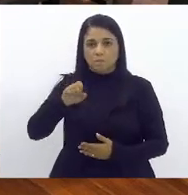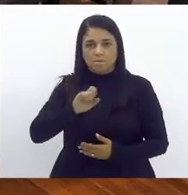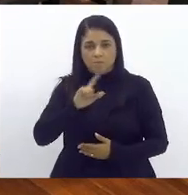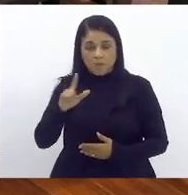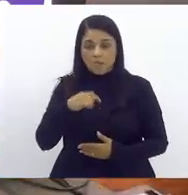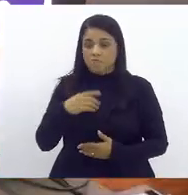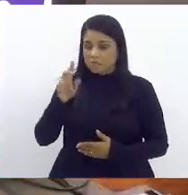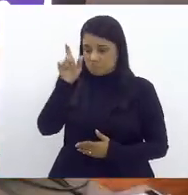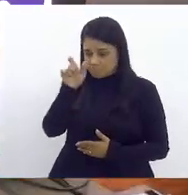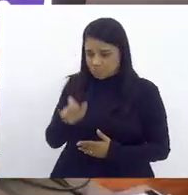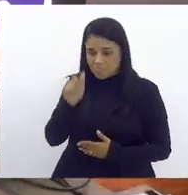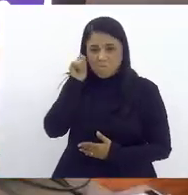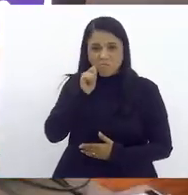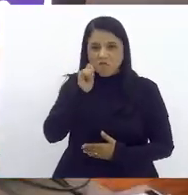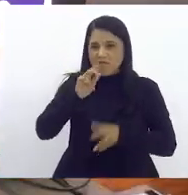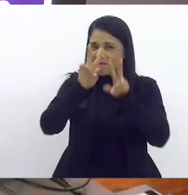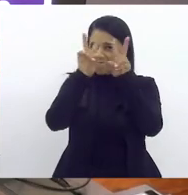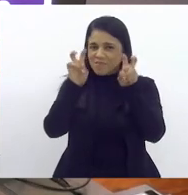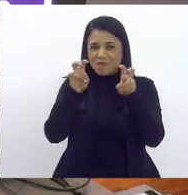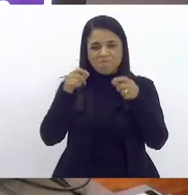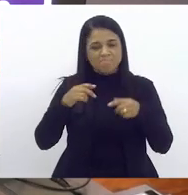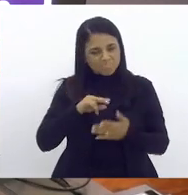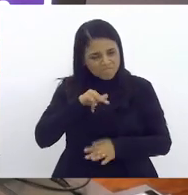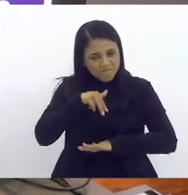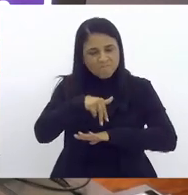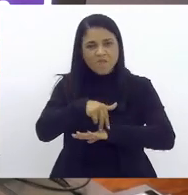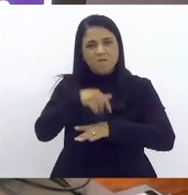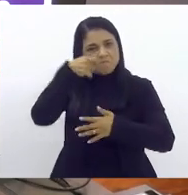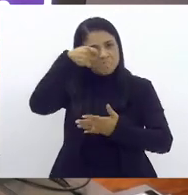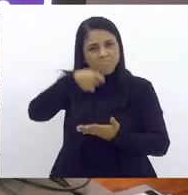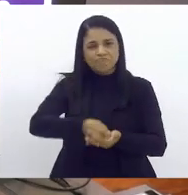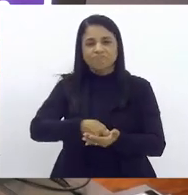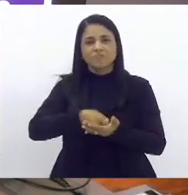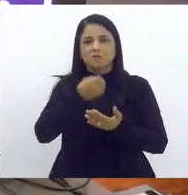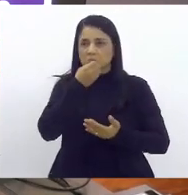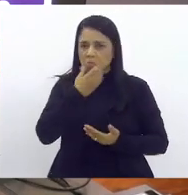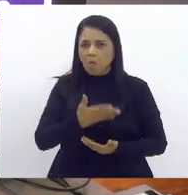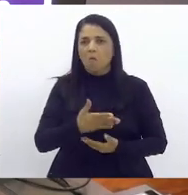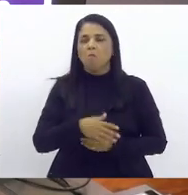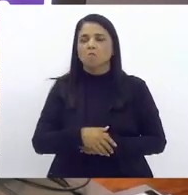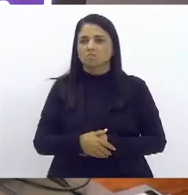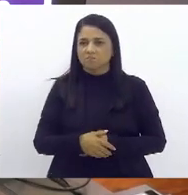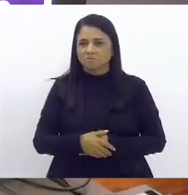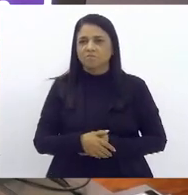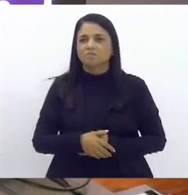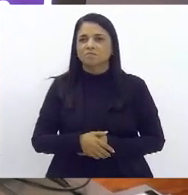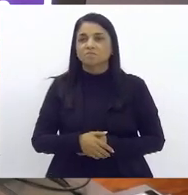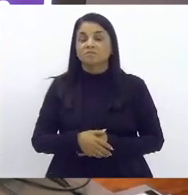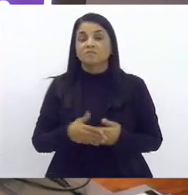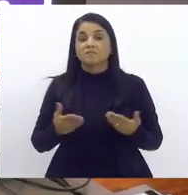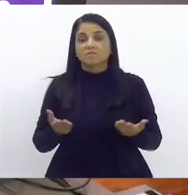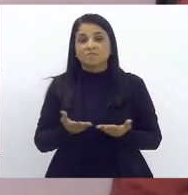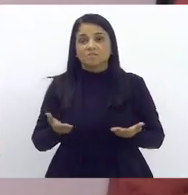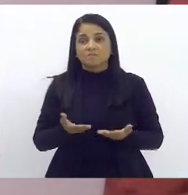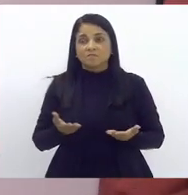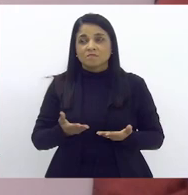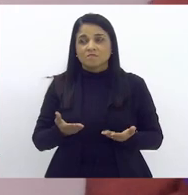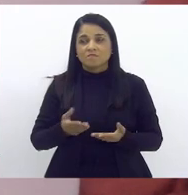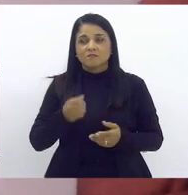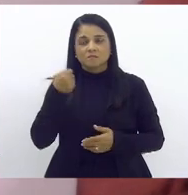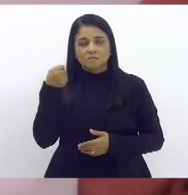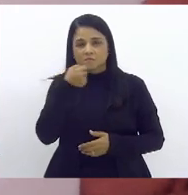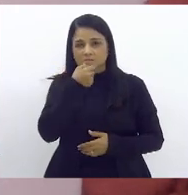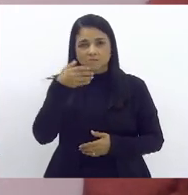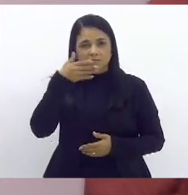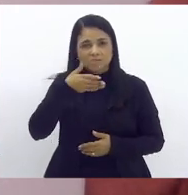mulher tão inserida e tão firmemente como você trouxe. Que bom, isso mesmo. Então, agora, a gente vai... Eu vou passar a palavra